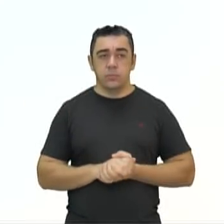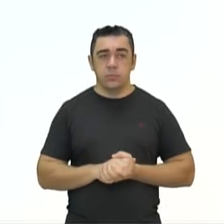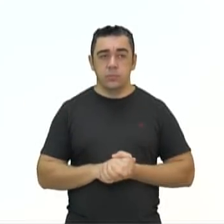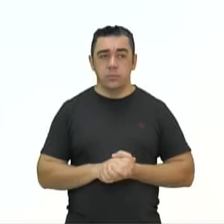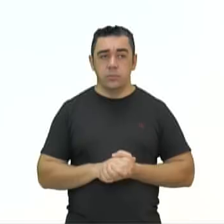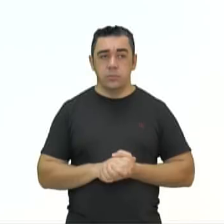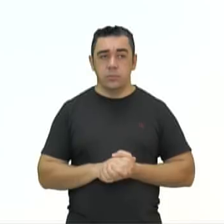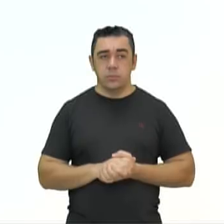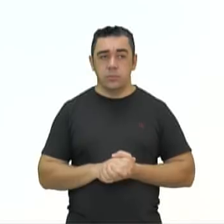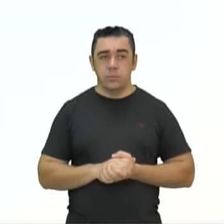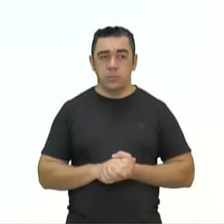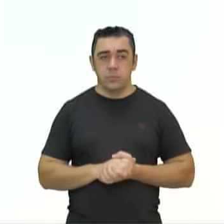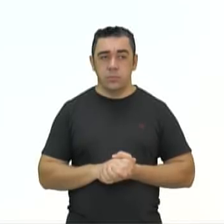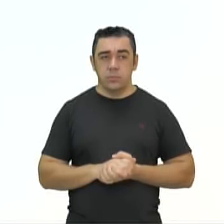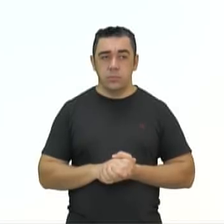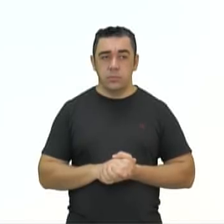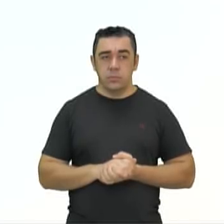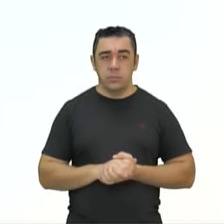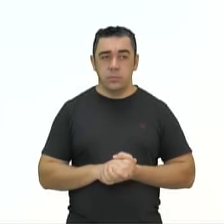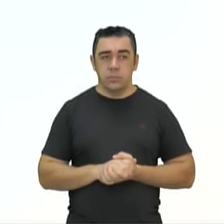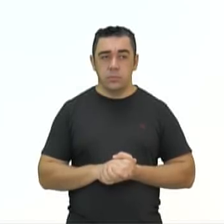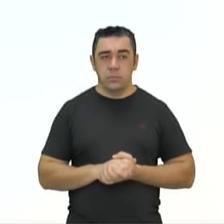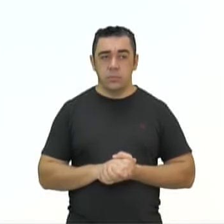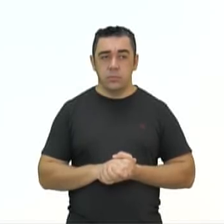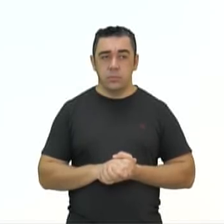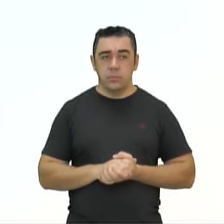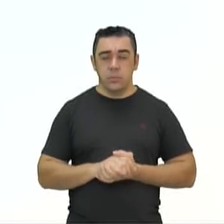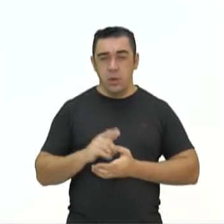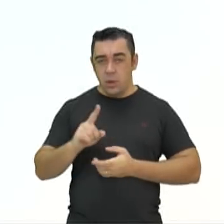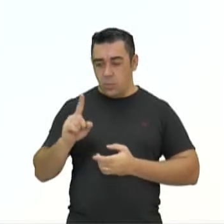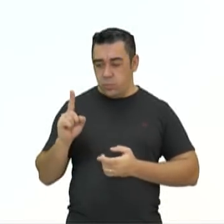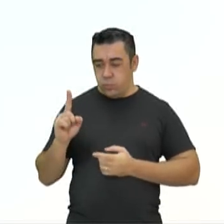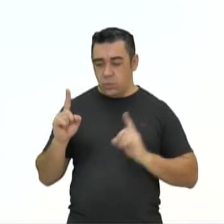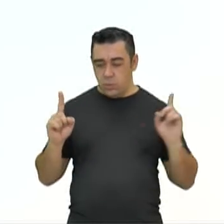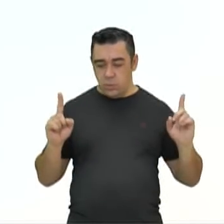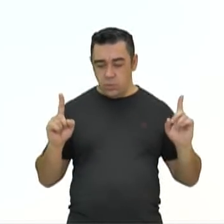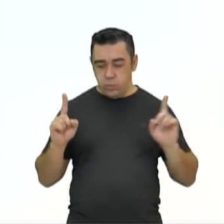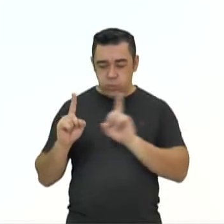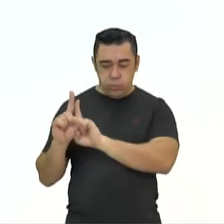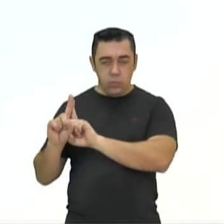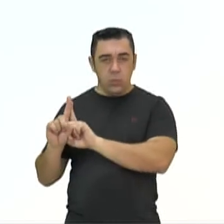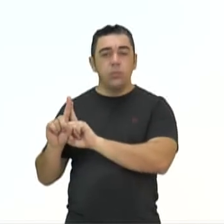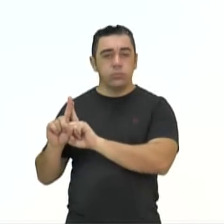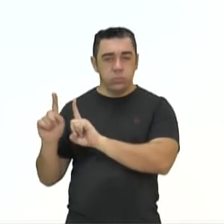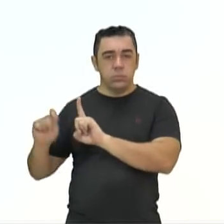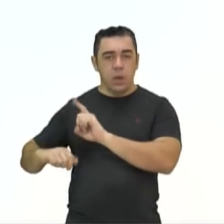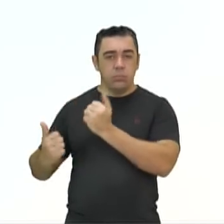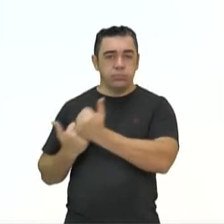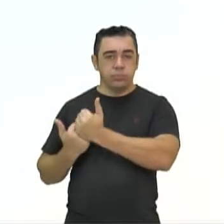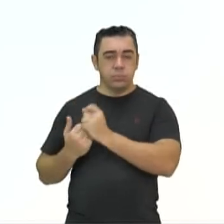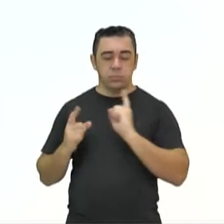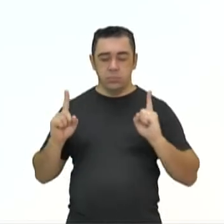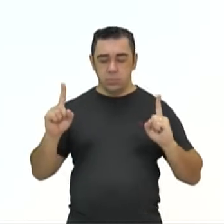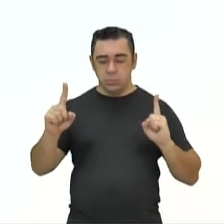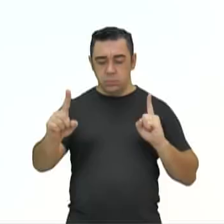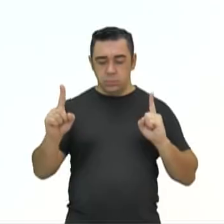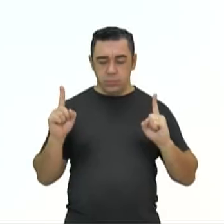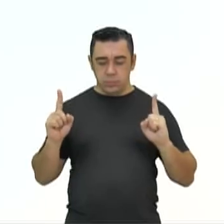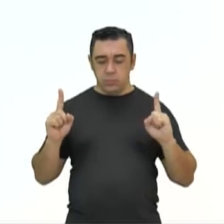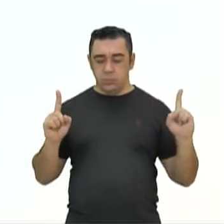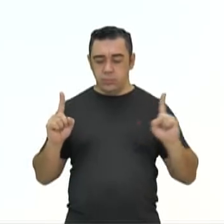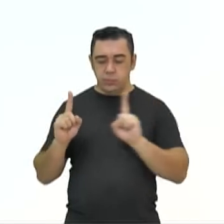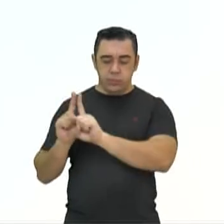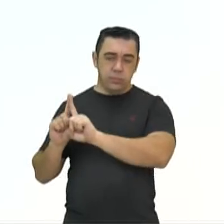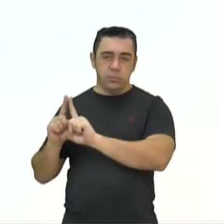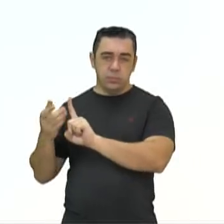Lá na última fileira, foi longe capturar. Então, entrou na linha dela, ela pode capturar. Né? Claro que toda captura você tem